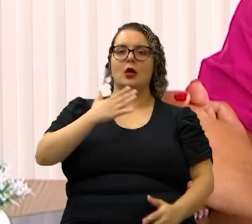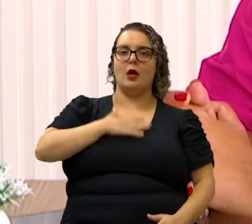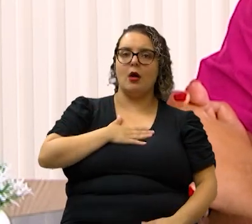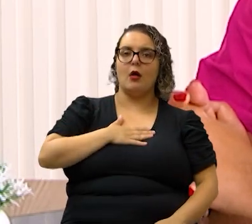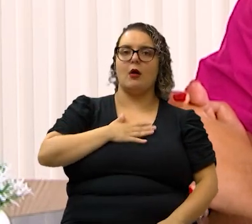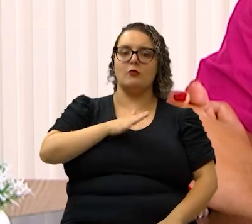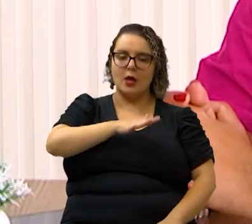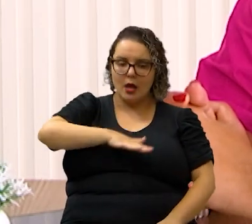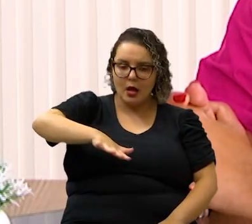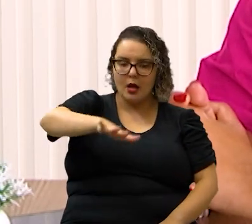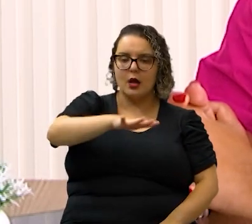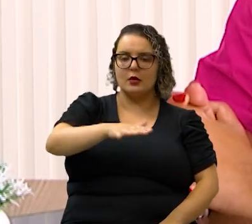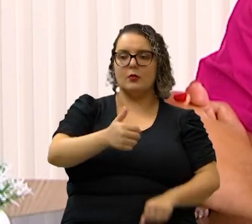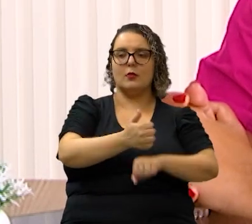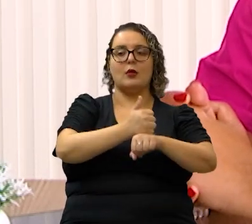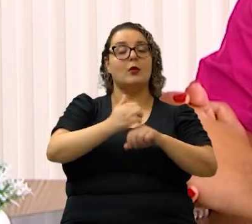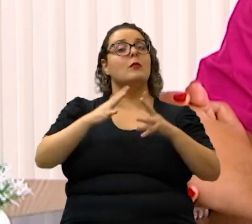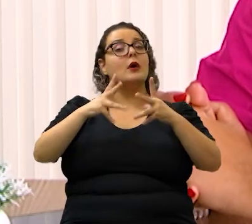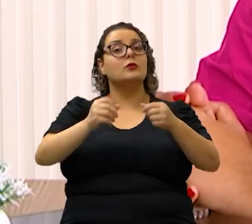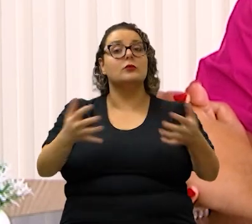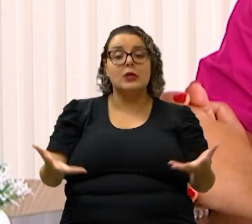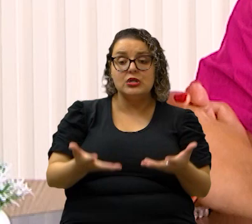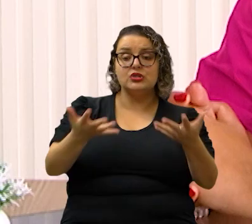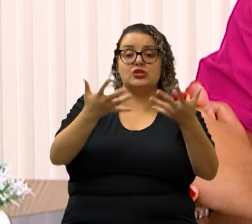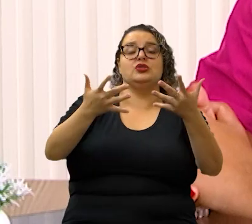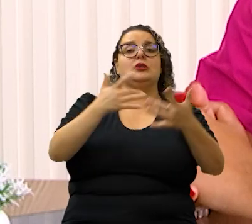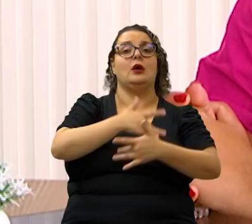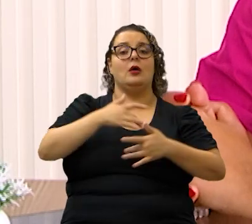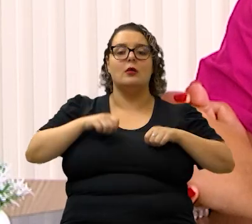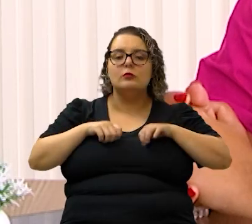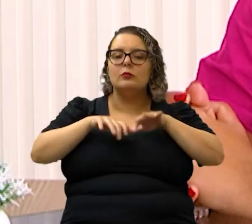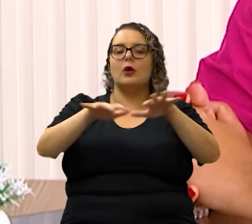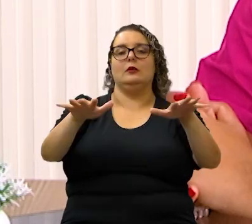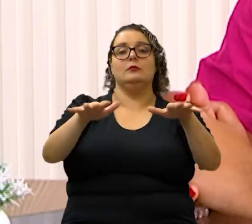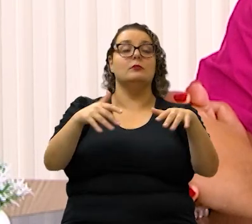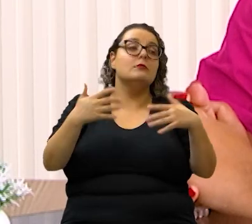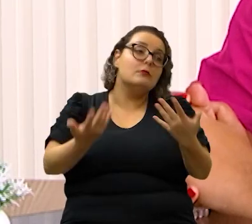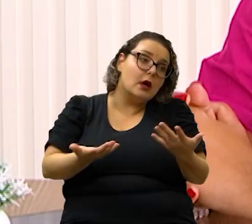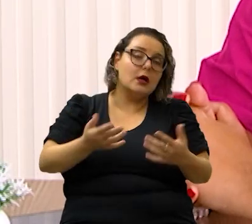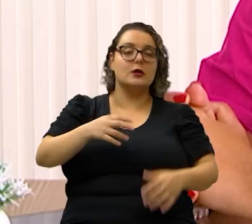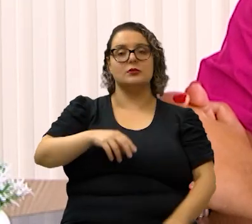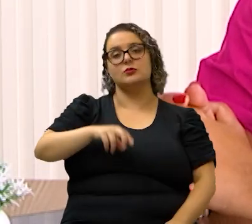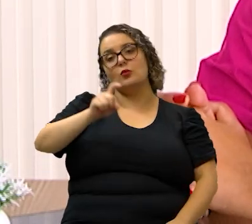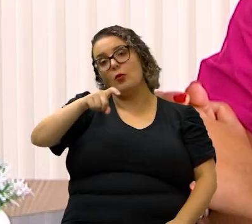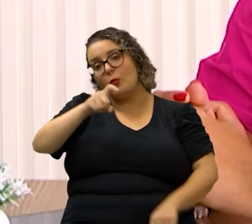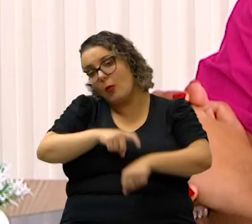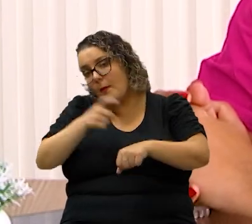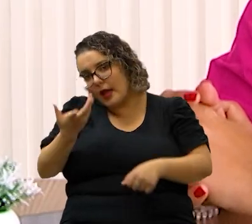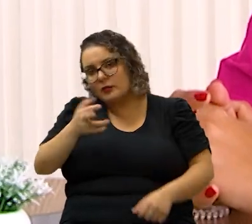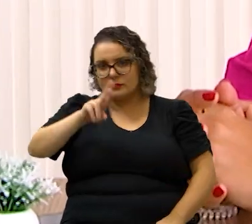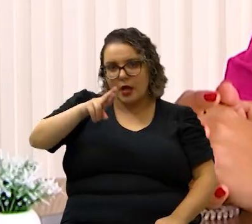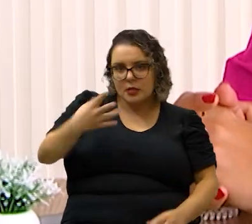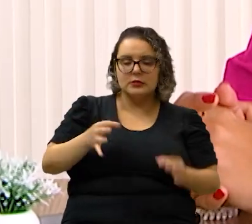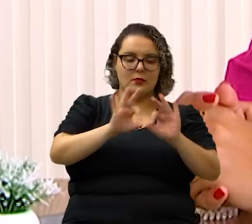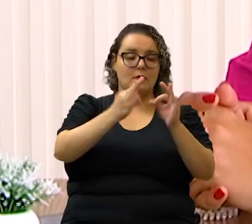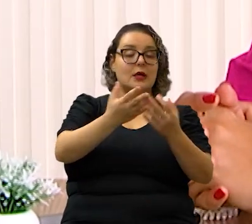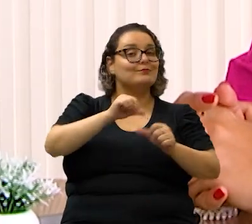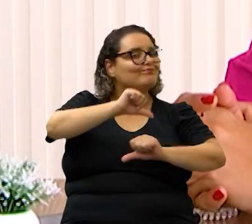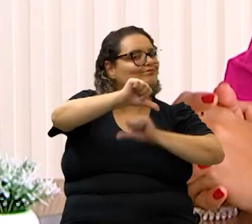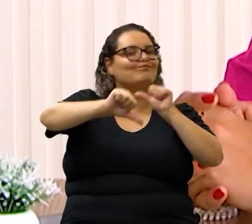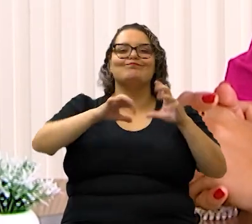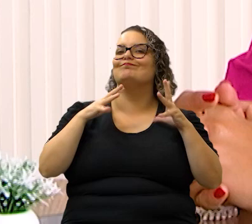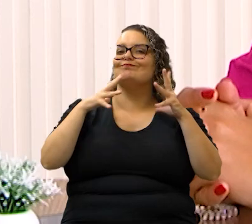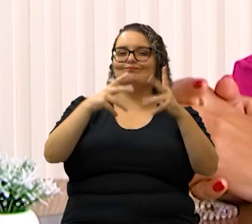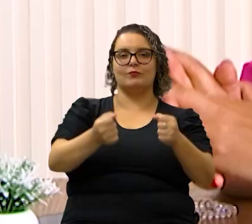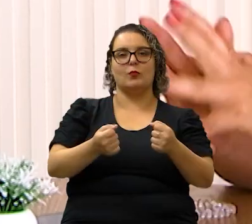minha linha profissional para tudo que gerasse saúde. Porém, uma situação familiar, em 2014, fez tudo mudar.